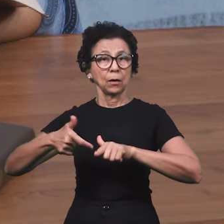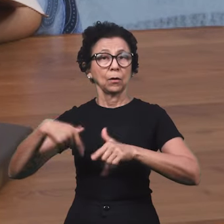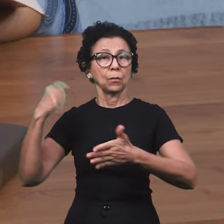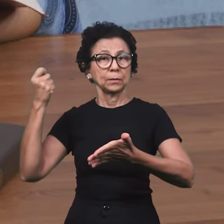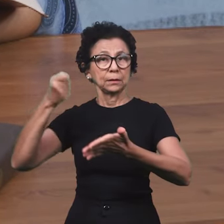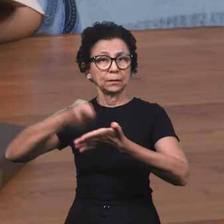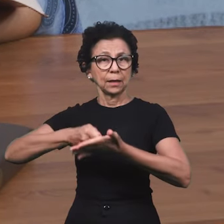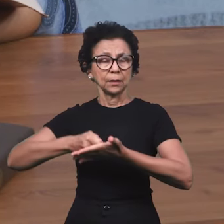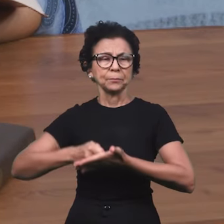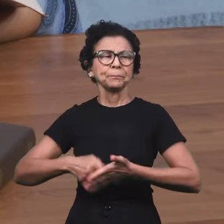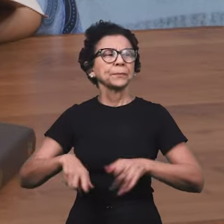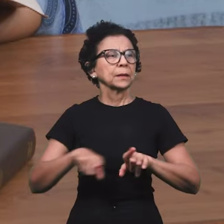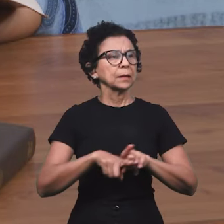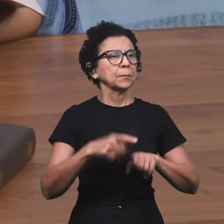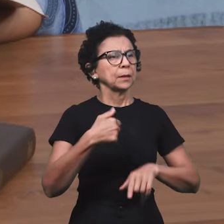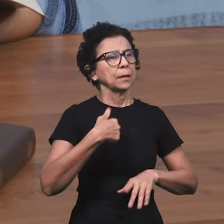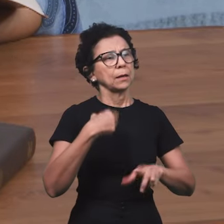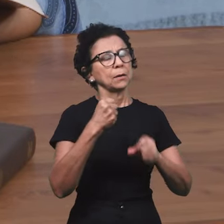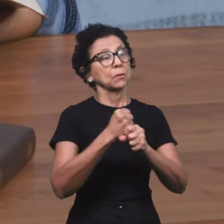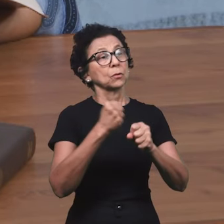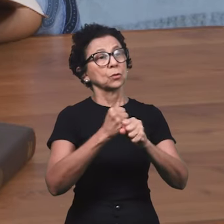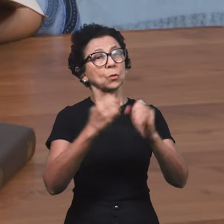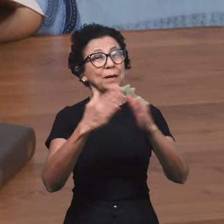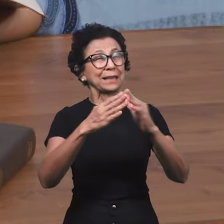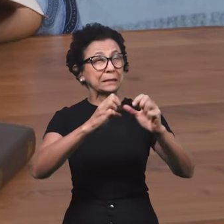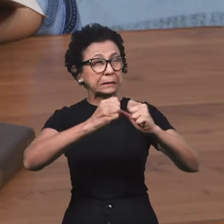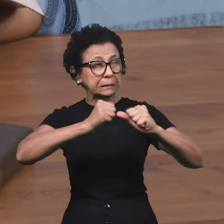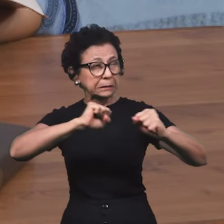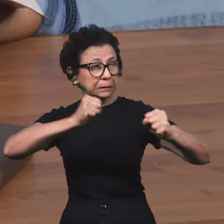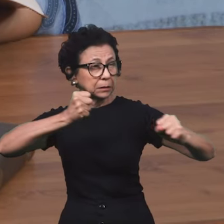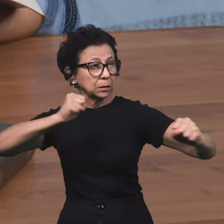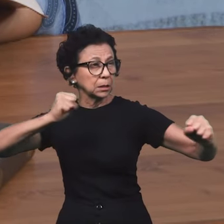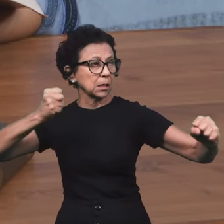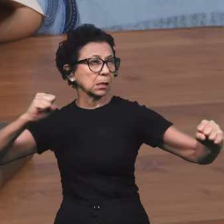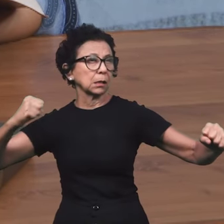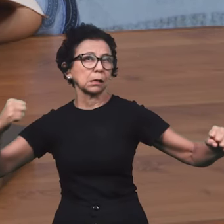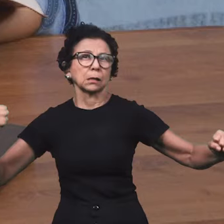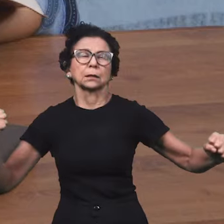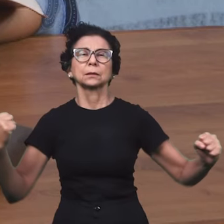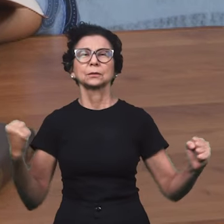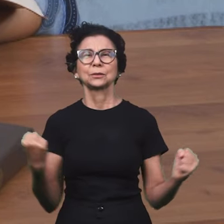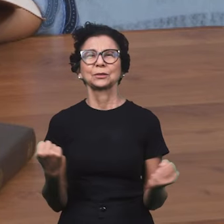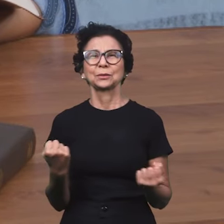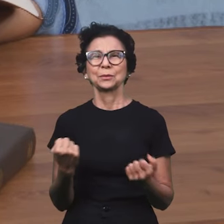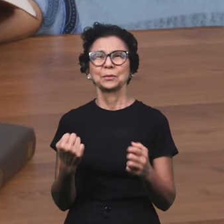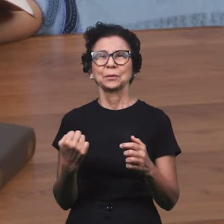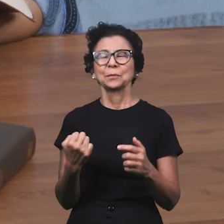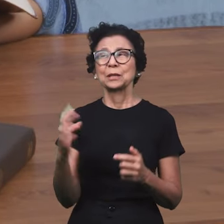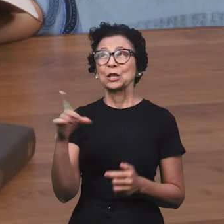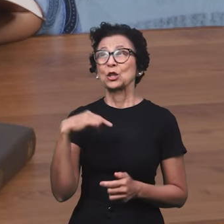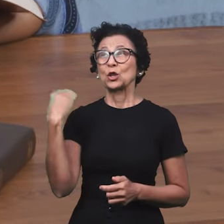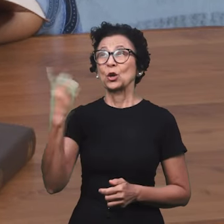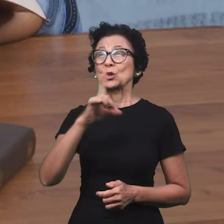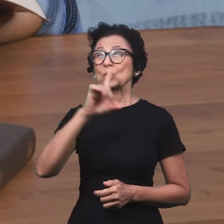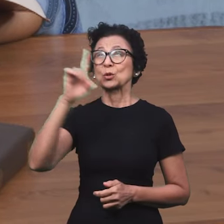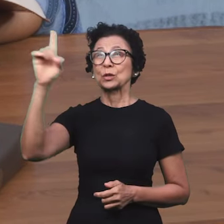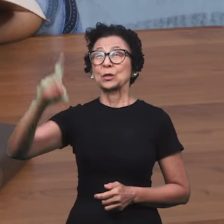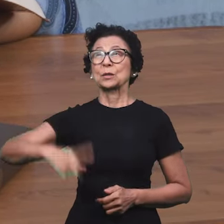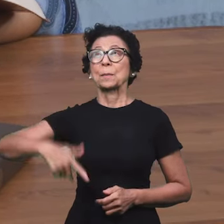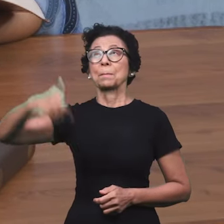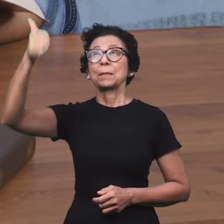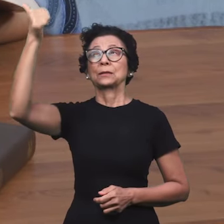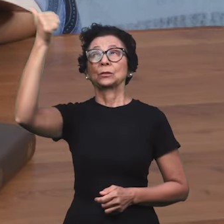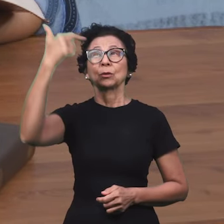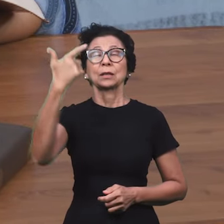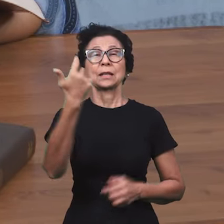para edificar há de ser grande, porque o nosso Deus é maior do que todos os